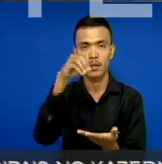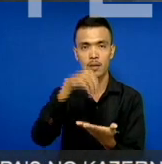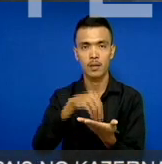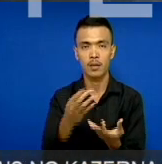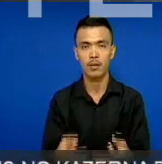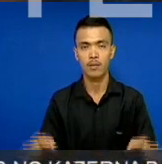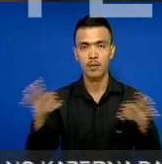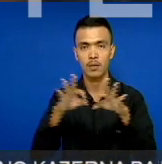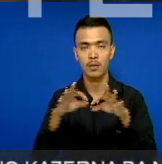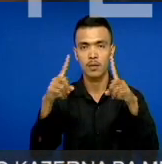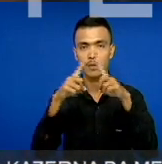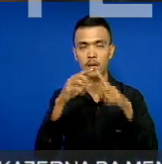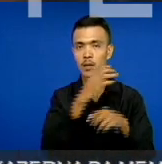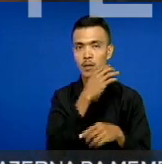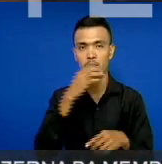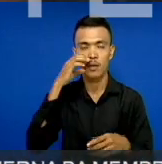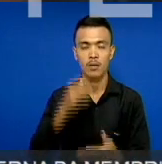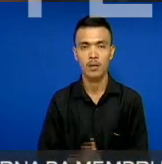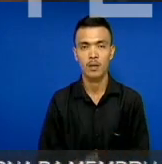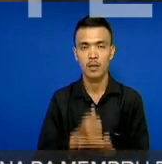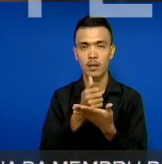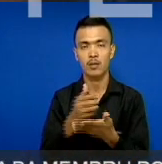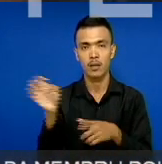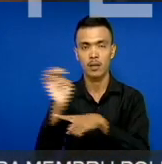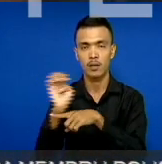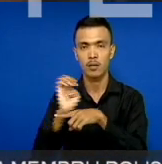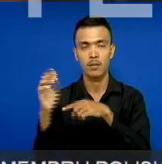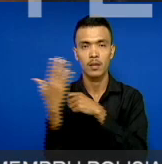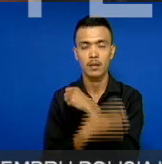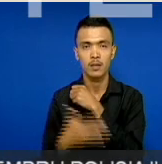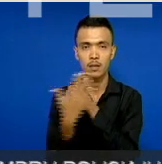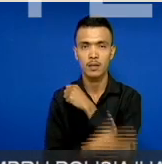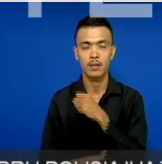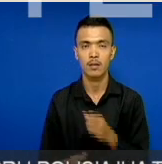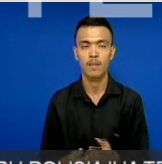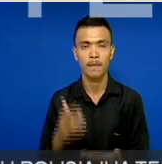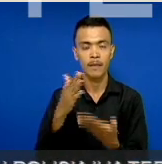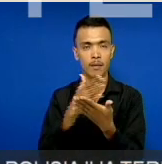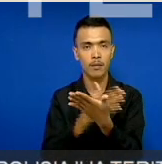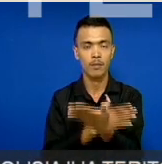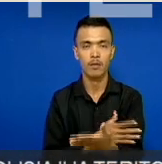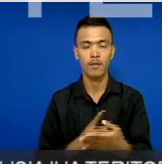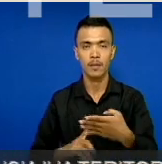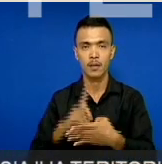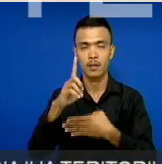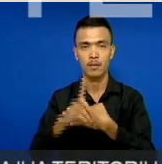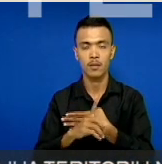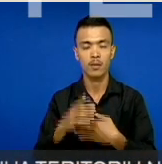para a produção agrícola no ne contribui para o crescimento da economia railaran. Promove desenvolvimento